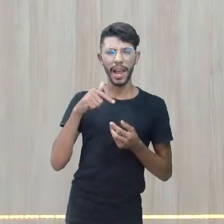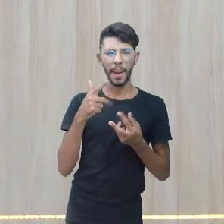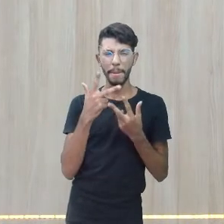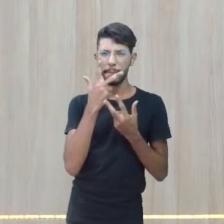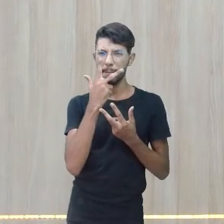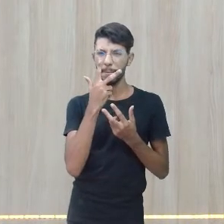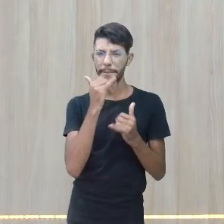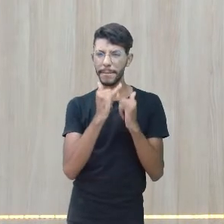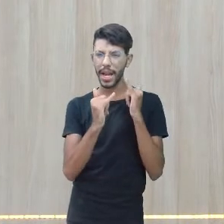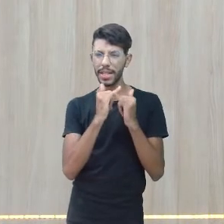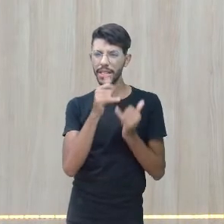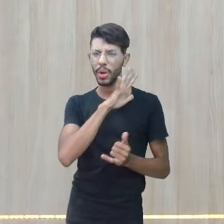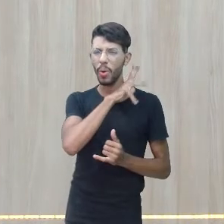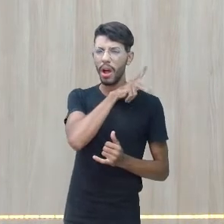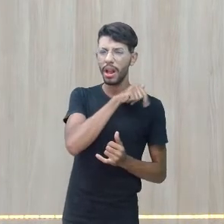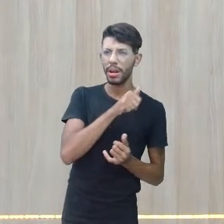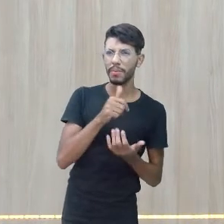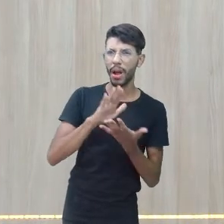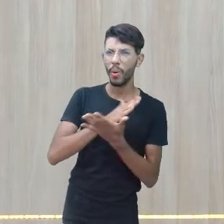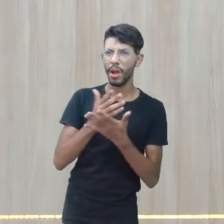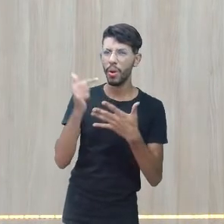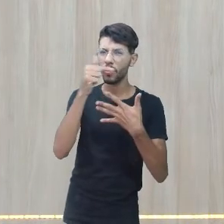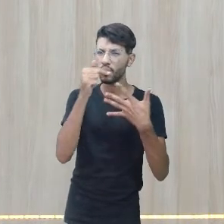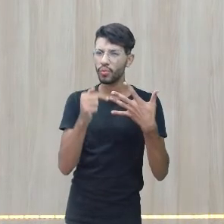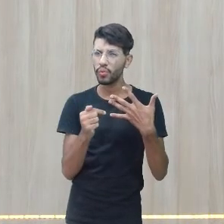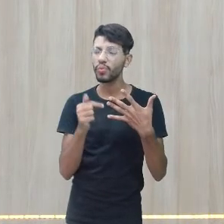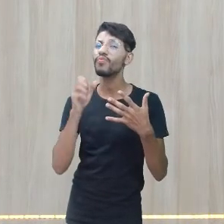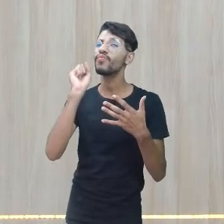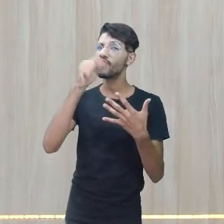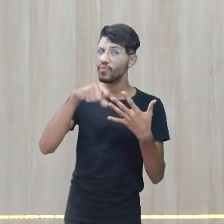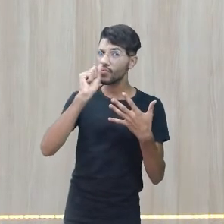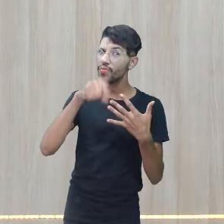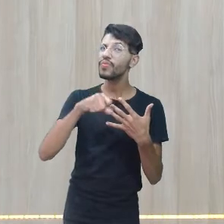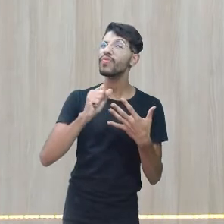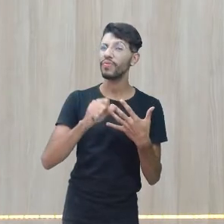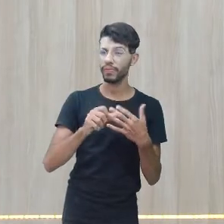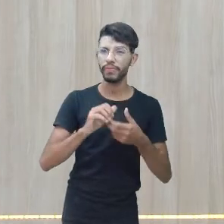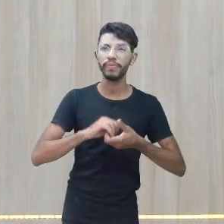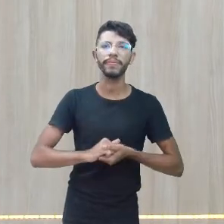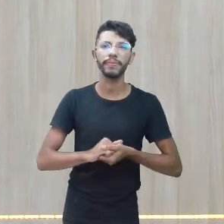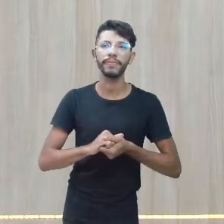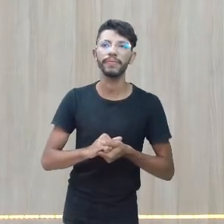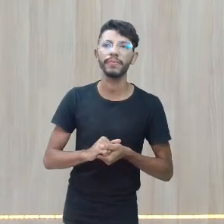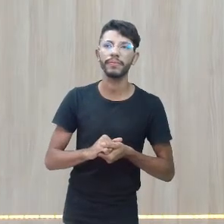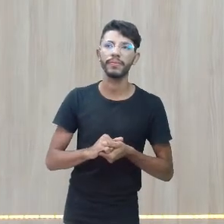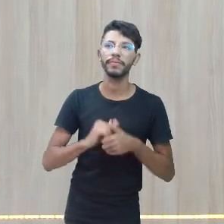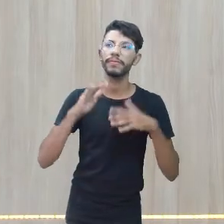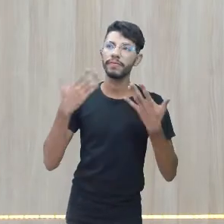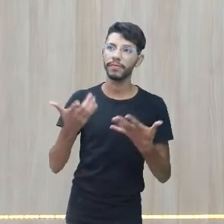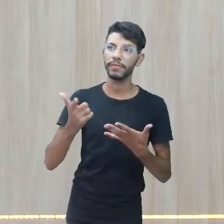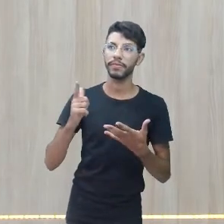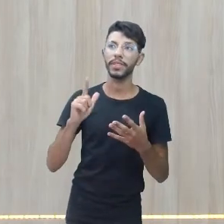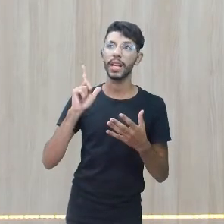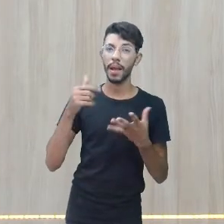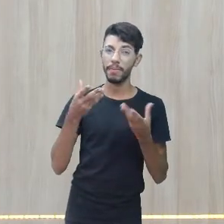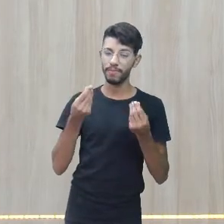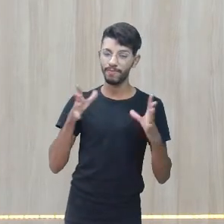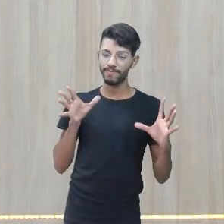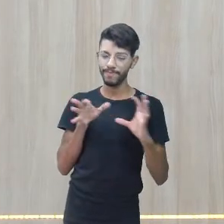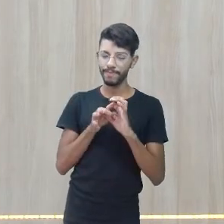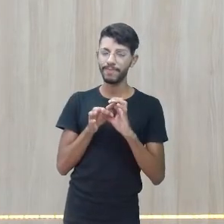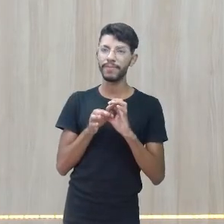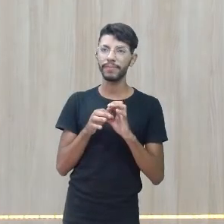os animais? Em alguns aspectos, sim, não é, gente? Então, tem muito do ser